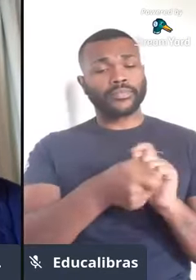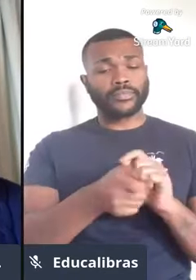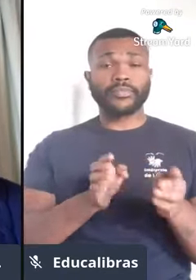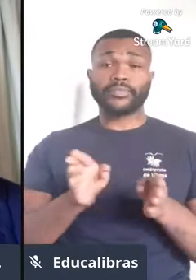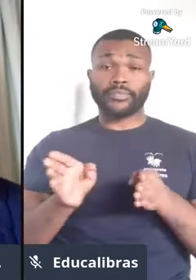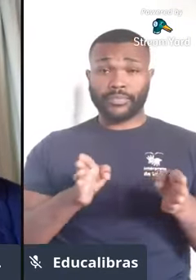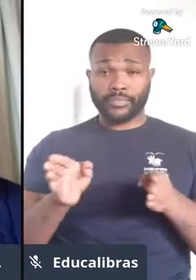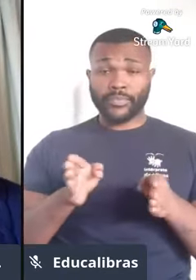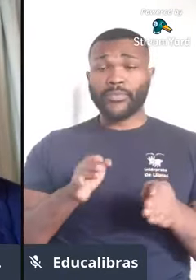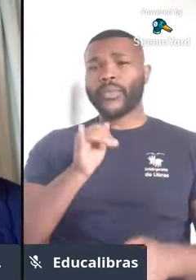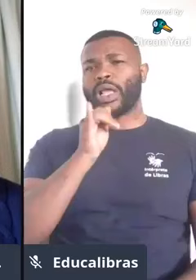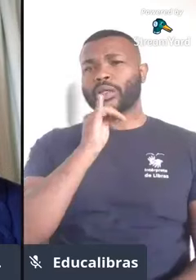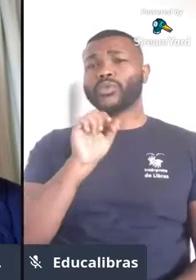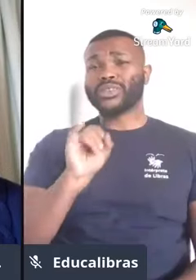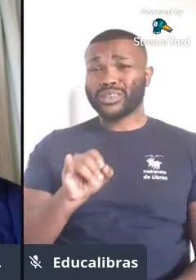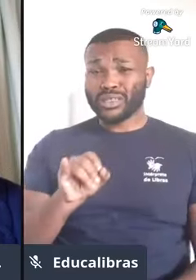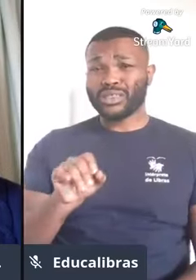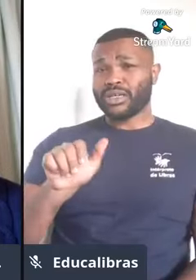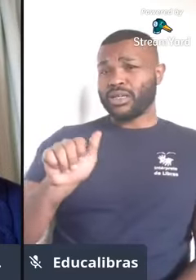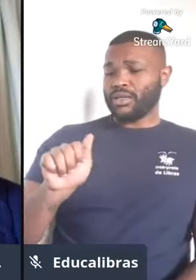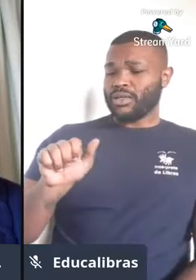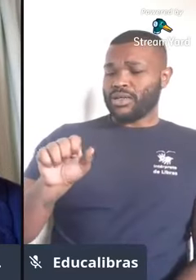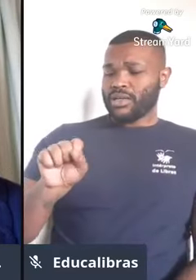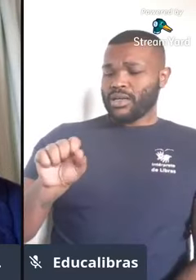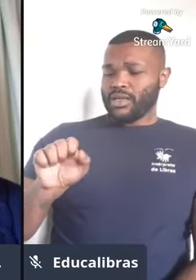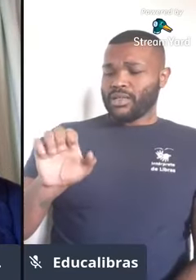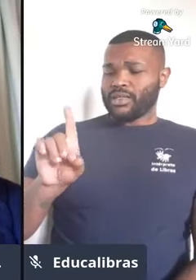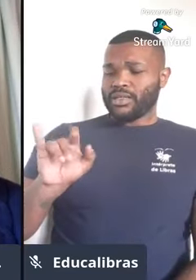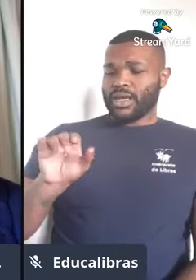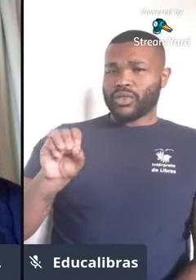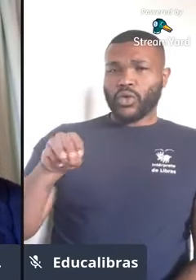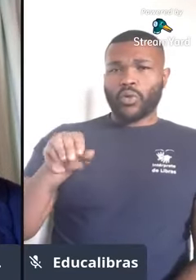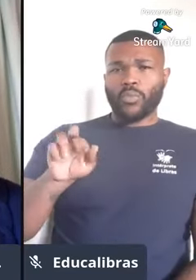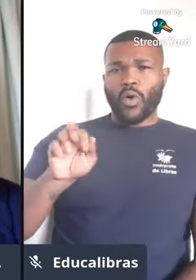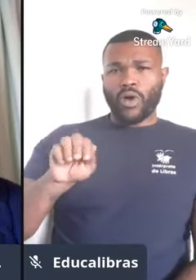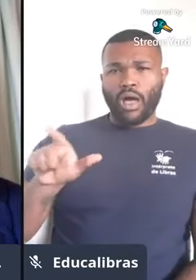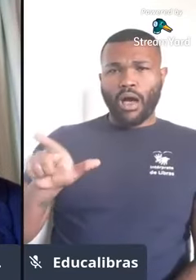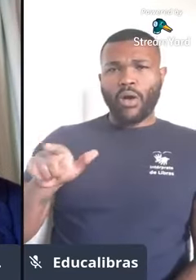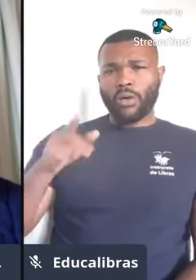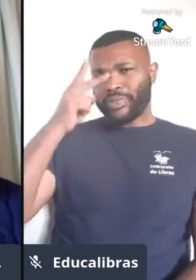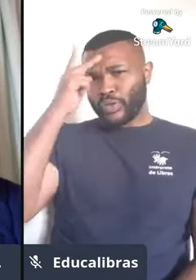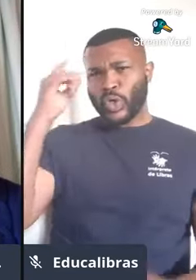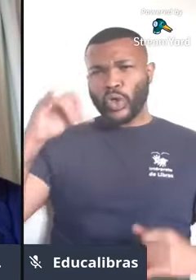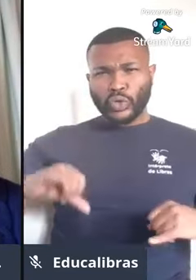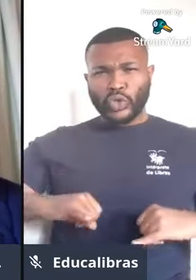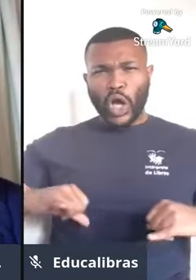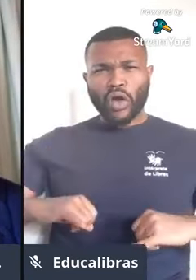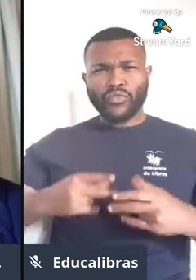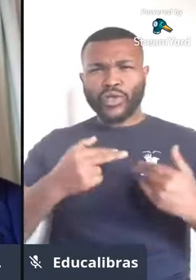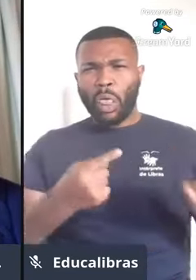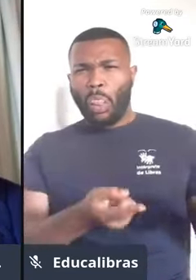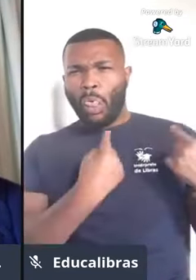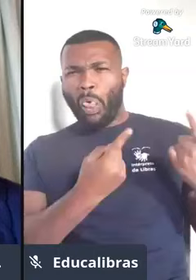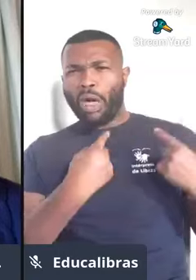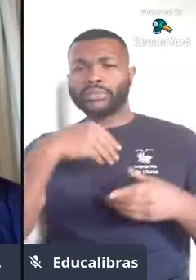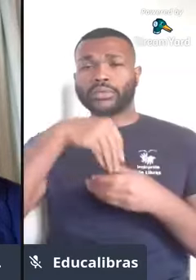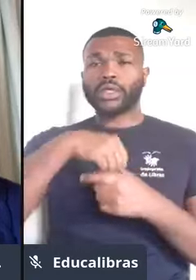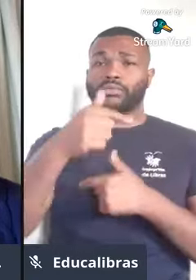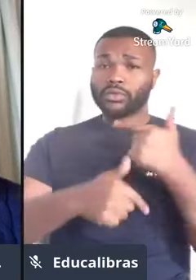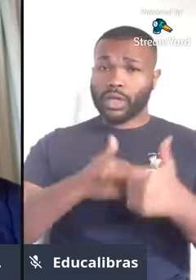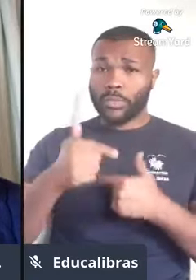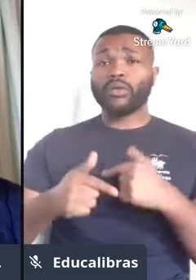de um modo geral, também são objeto da nossa ação, não só da equipe de auditores que cuida do cumprimento da lei de cotas,